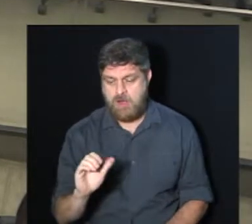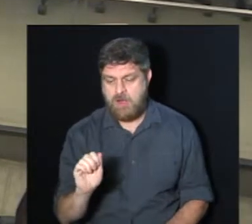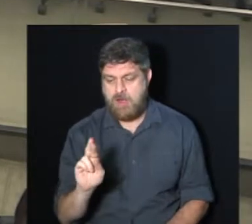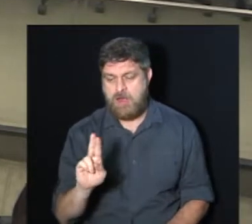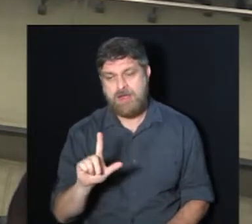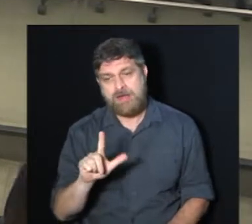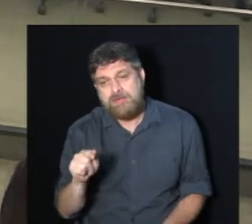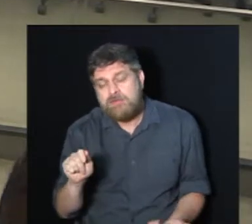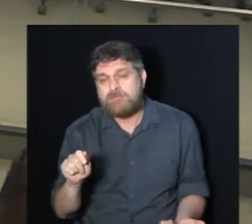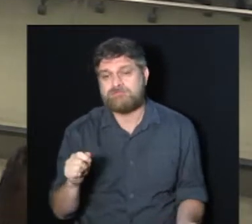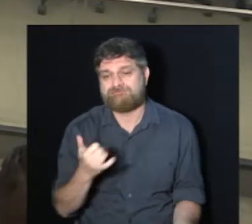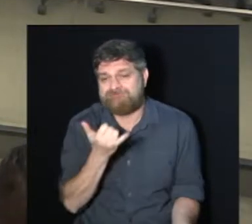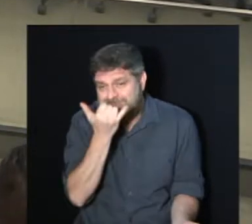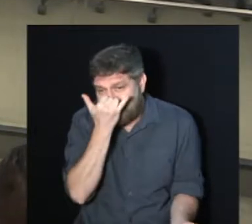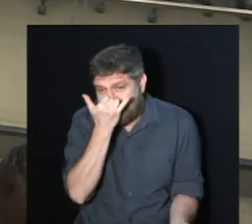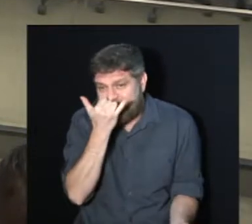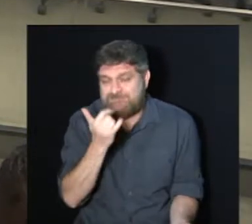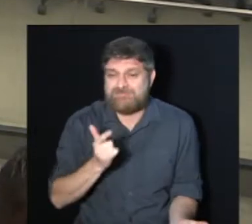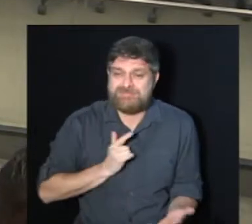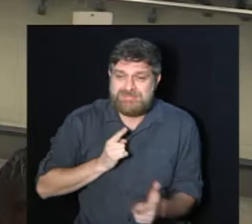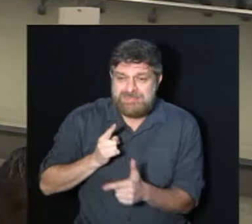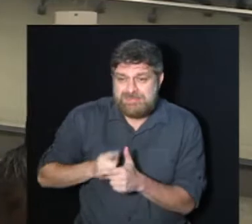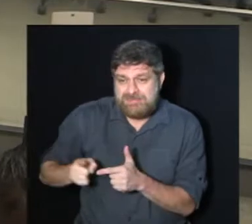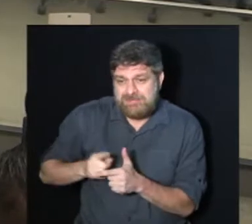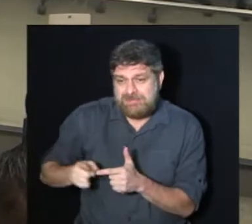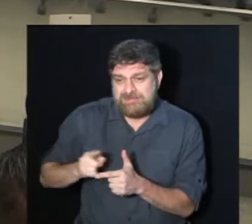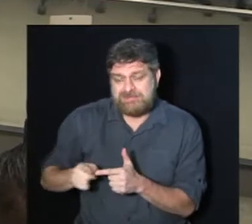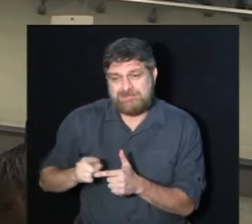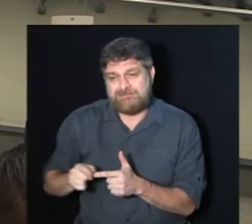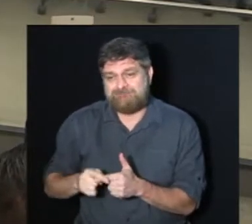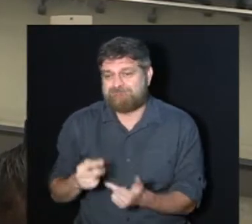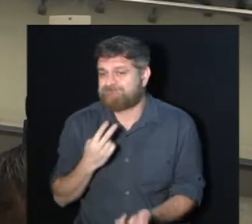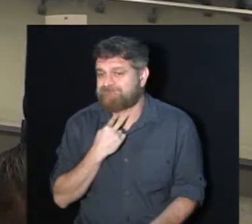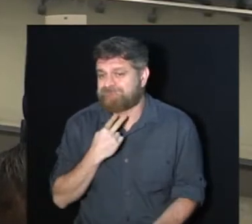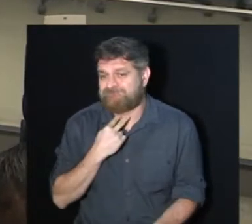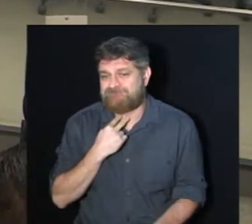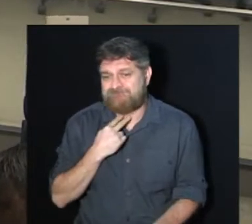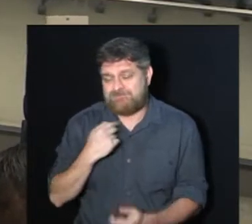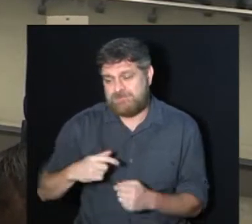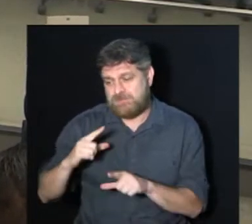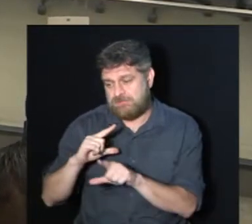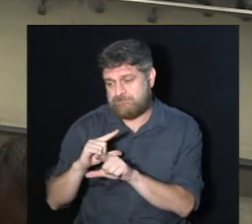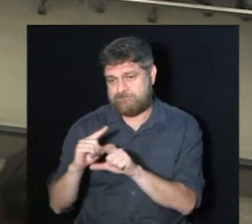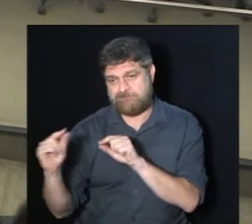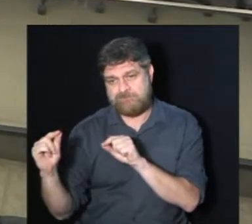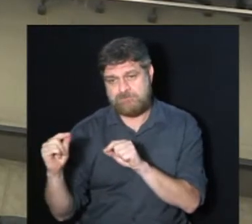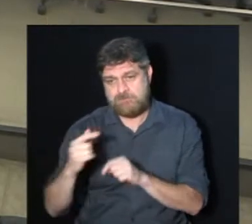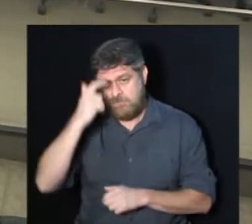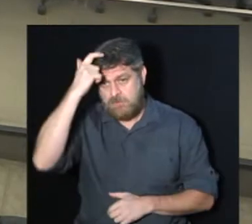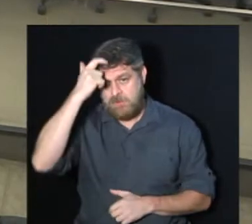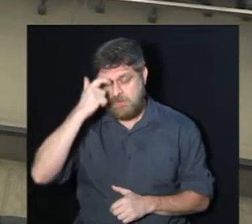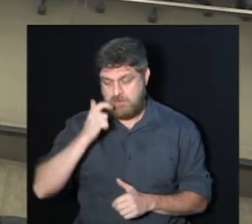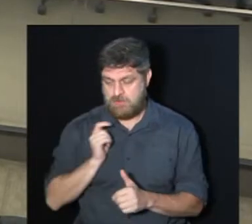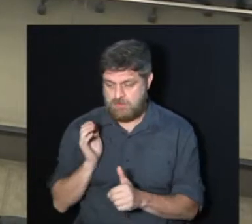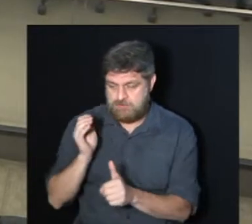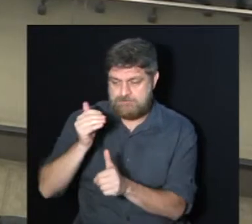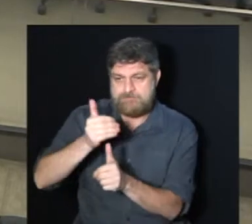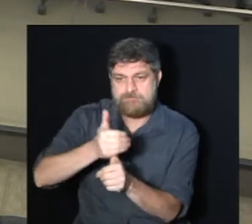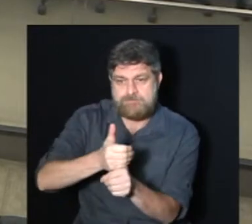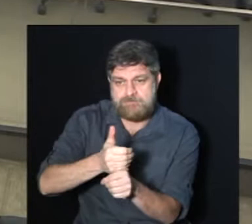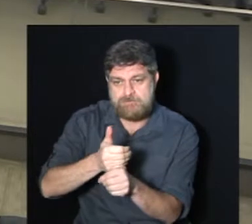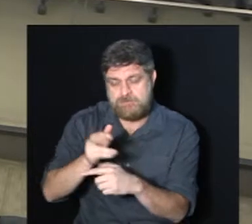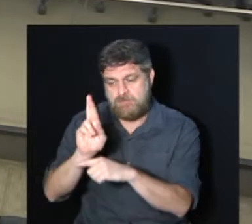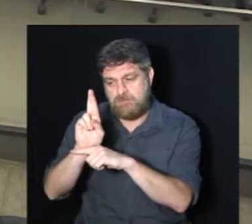evento. Infelizmente, o vereador teve um problema, um outro compromisso, teve que se ausentar. Então, eu estarei aqui representando o